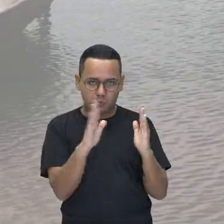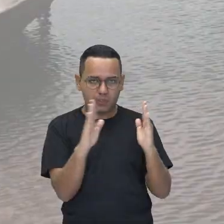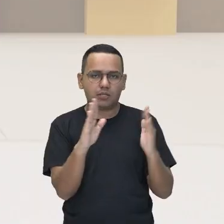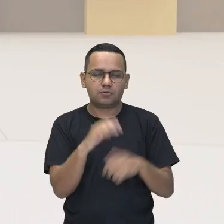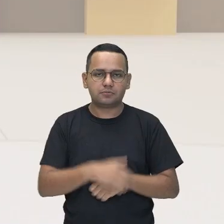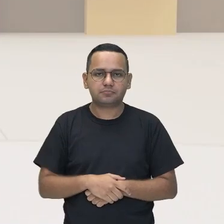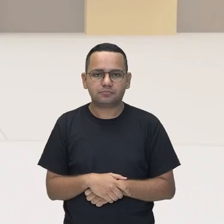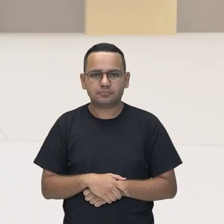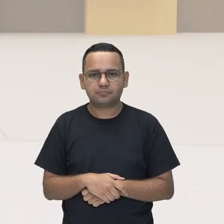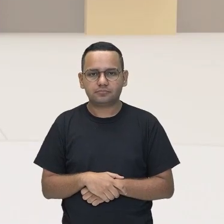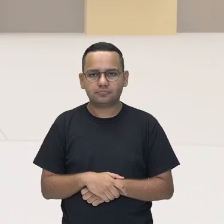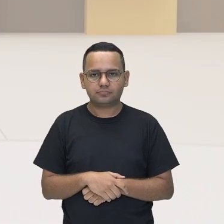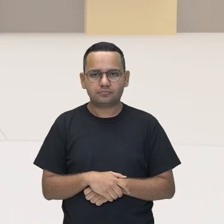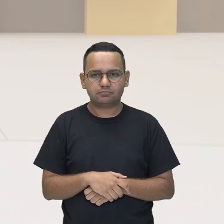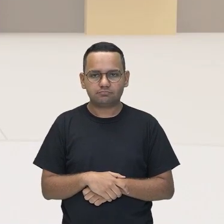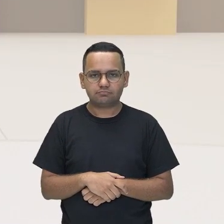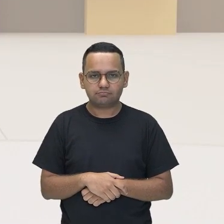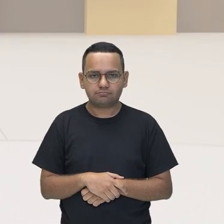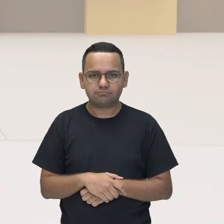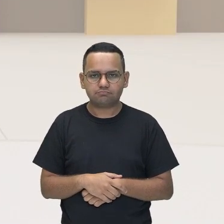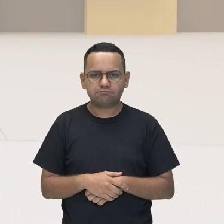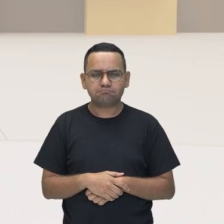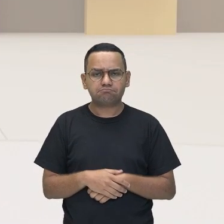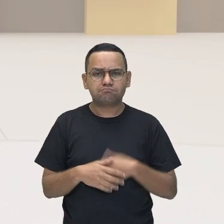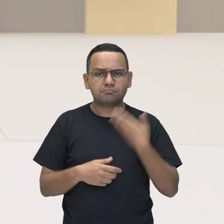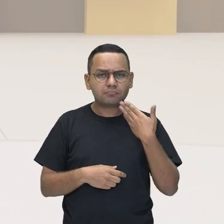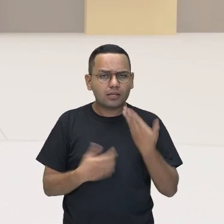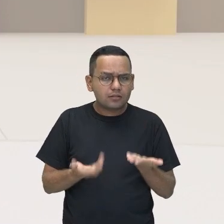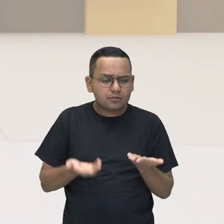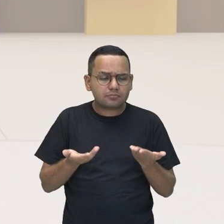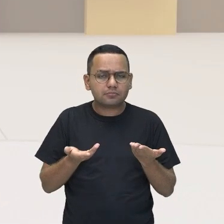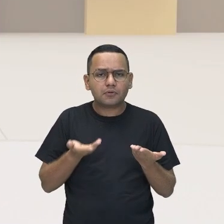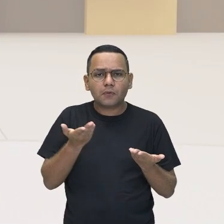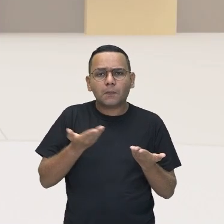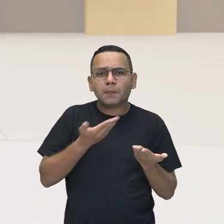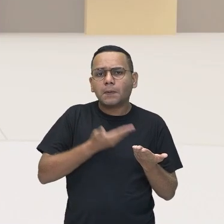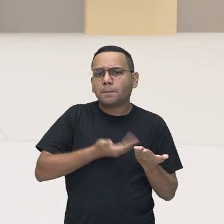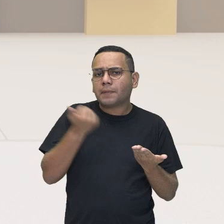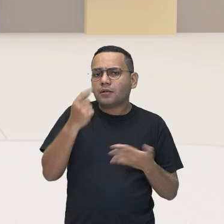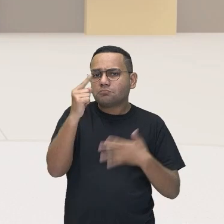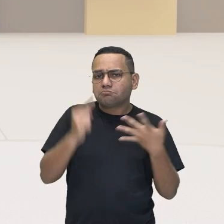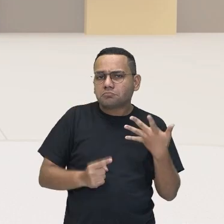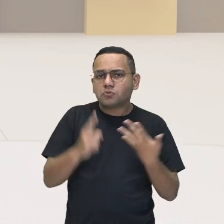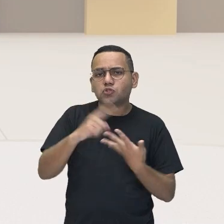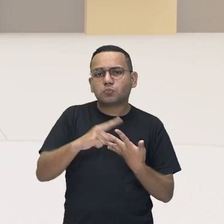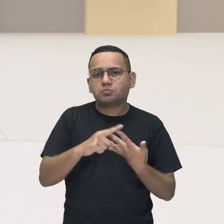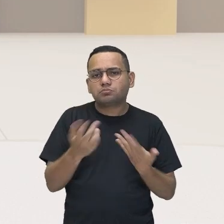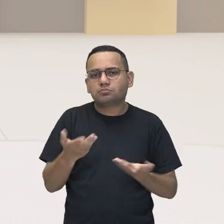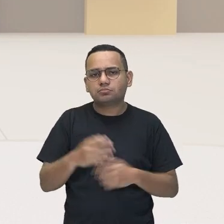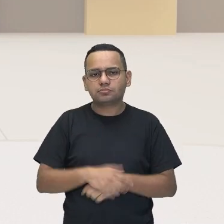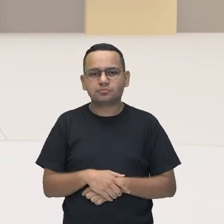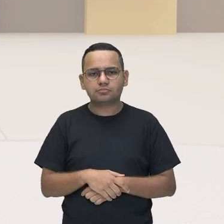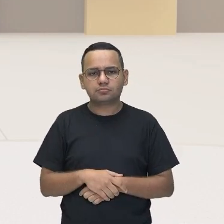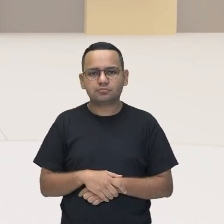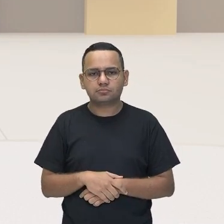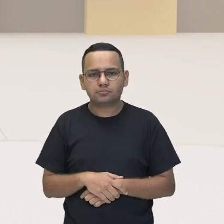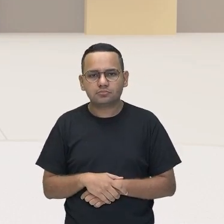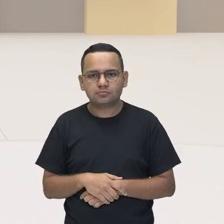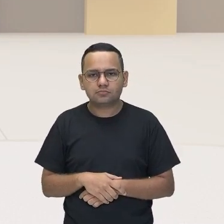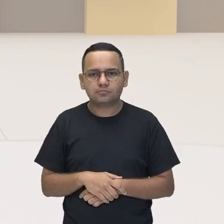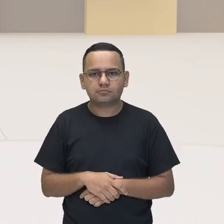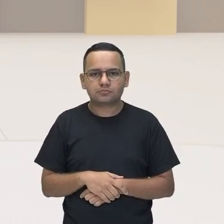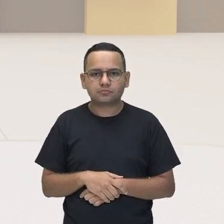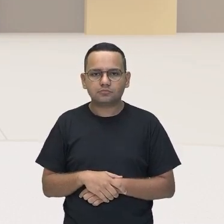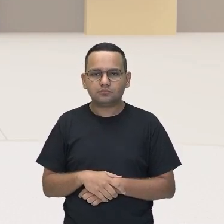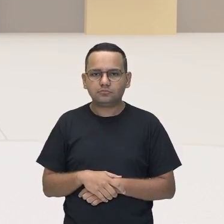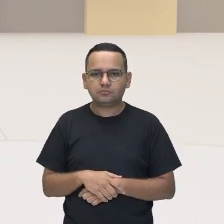crise. E aí, qual seria a melhor modalidade aí para esse pescador? Pois é, né? Dependendo aí de como seja,